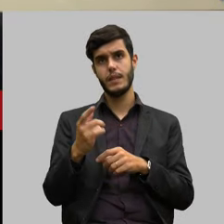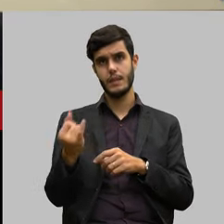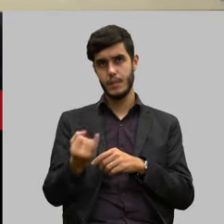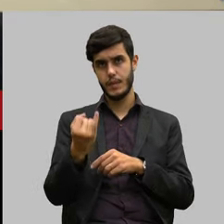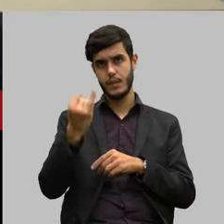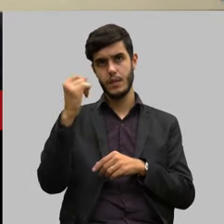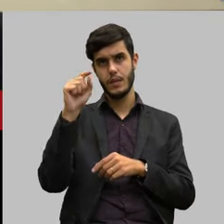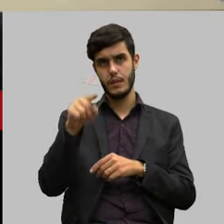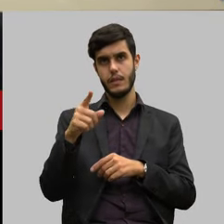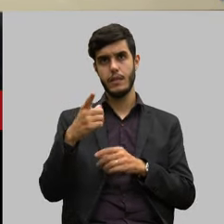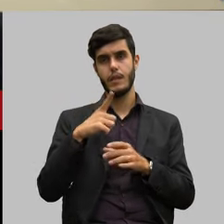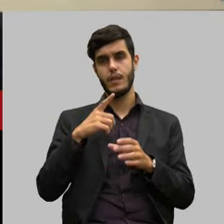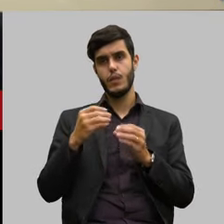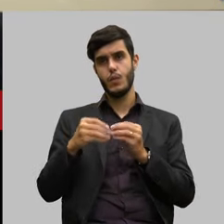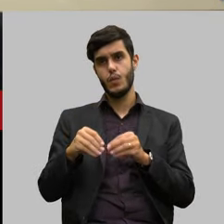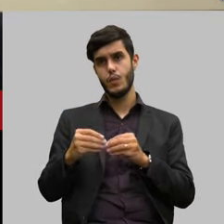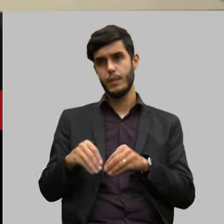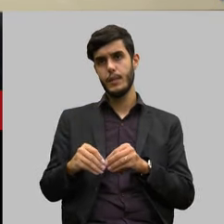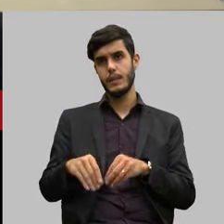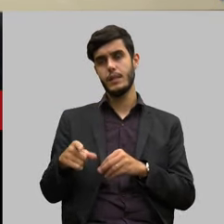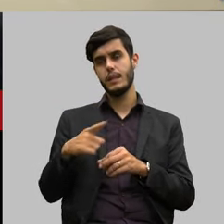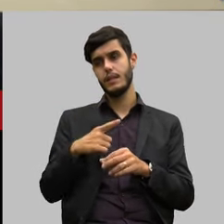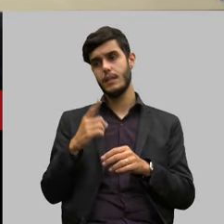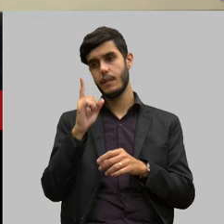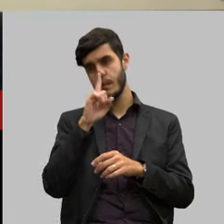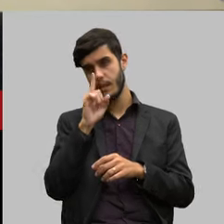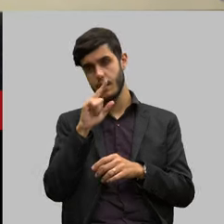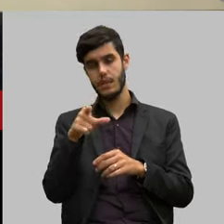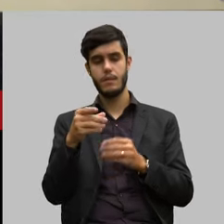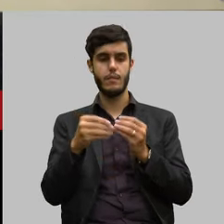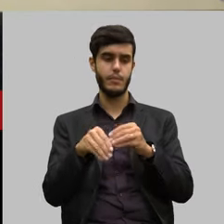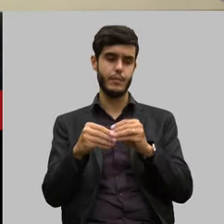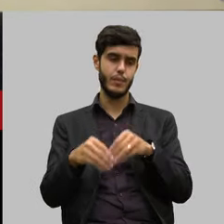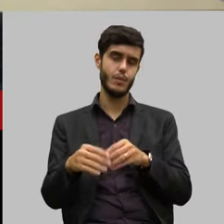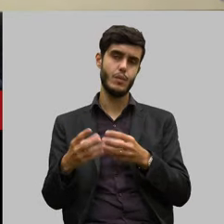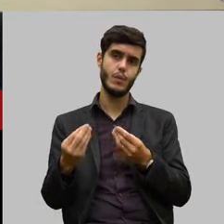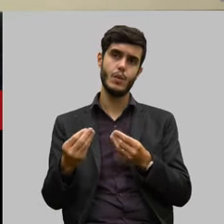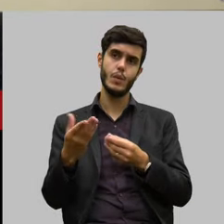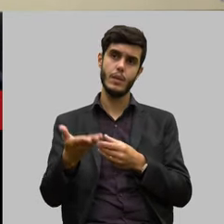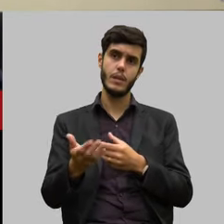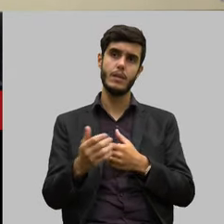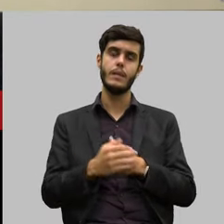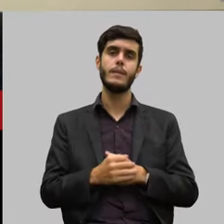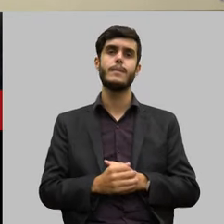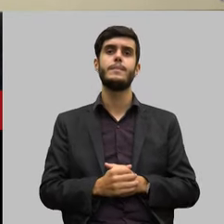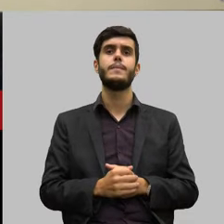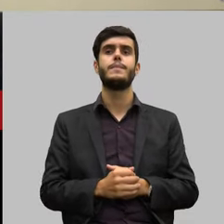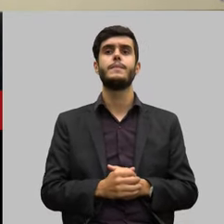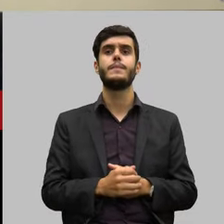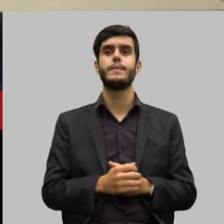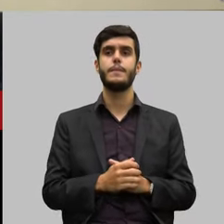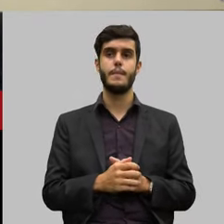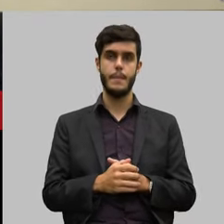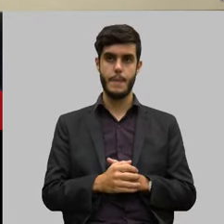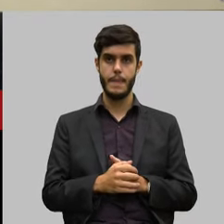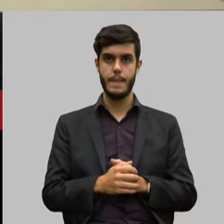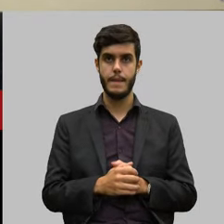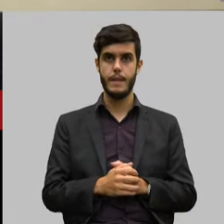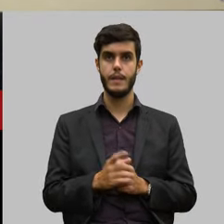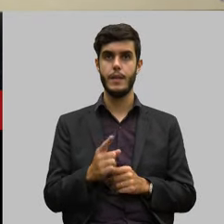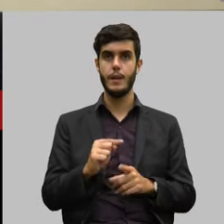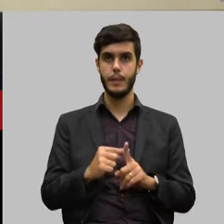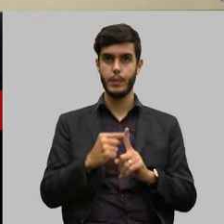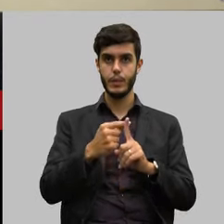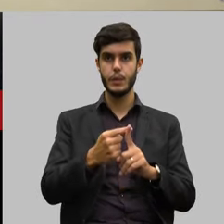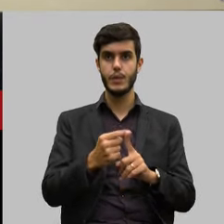para compensar parte dos estragos que foram e dos prejuízos e que e foi tão positivo